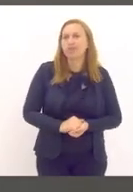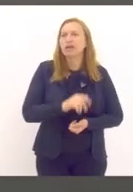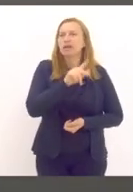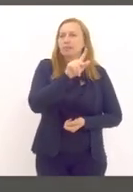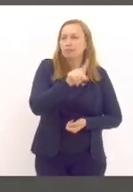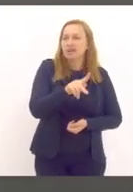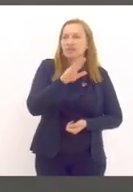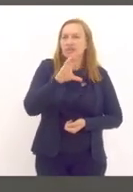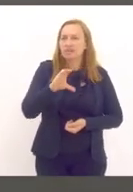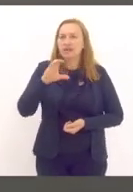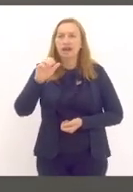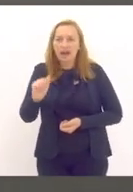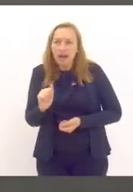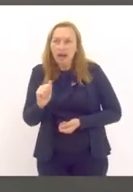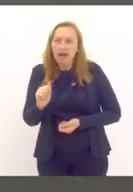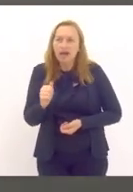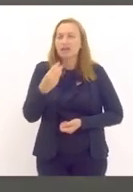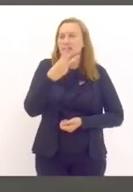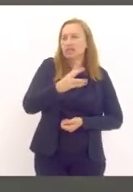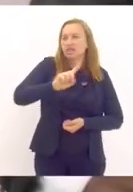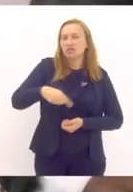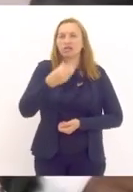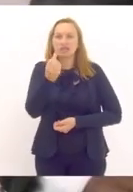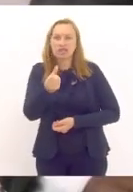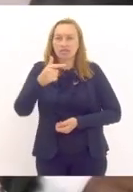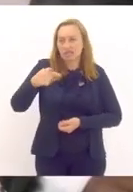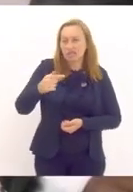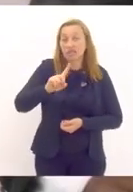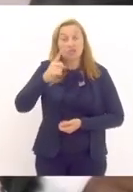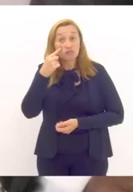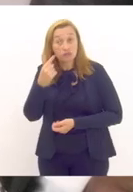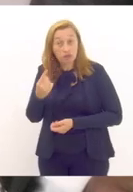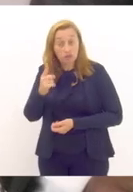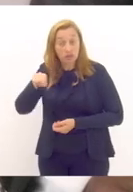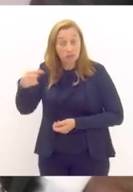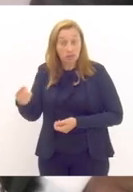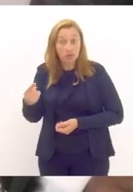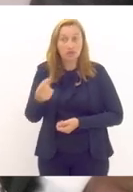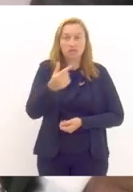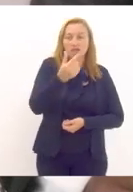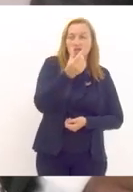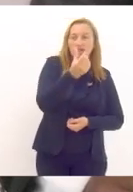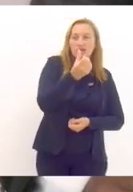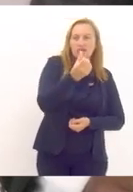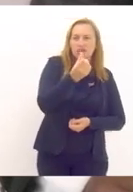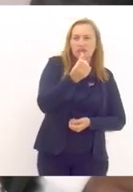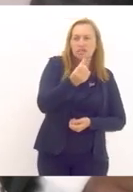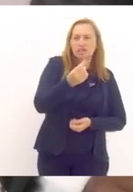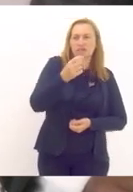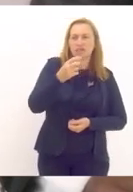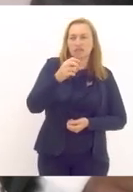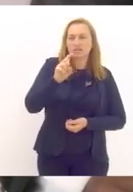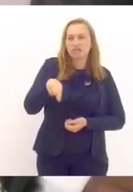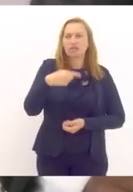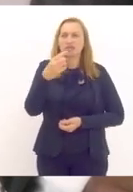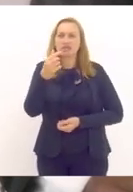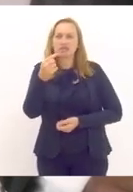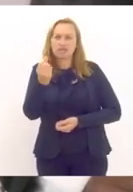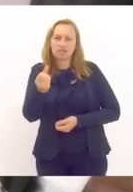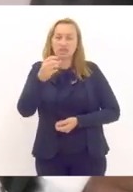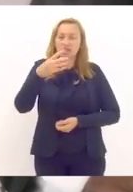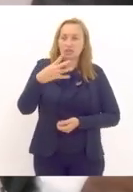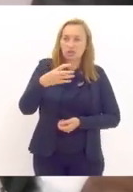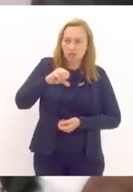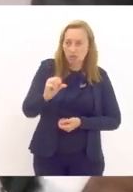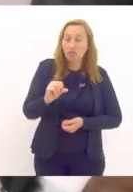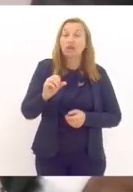se imaginava, se projetou com 3,67 e foi 5,79. Ou seja, a expectativa era da